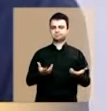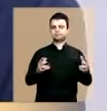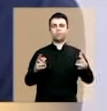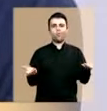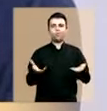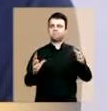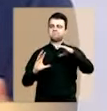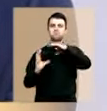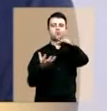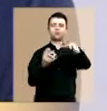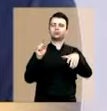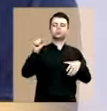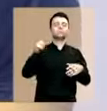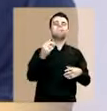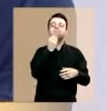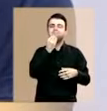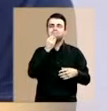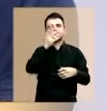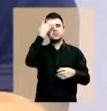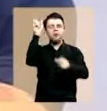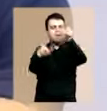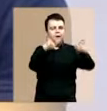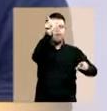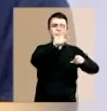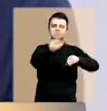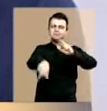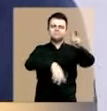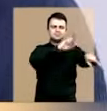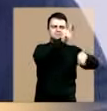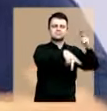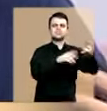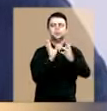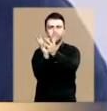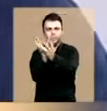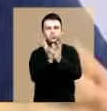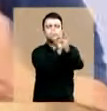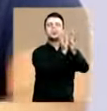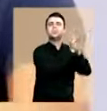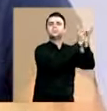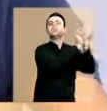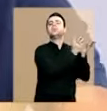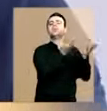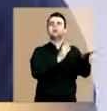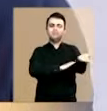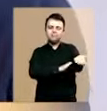como no mundo, né, a grande questão é ter diversidade de pessoas, né, diversidade de raças e